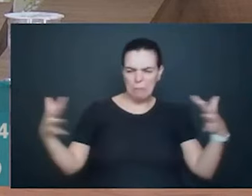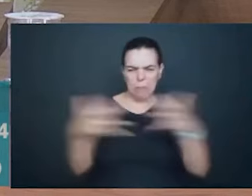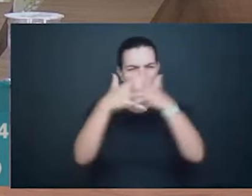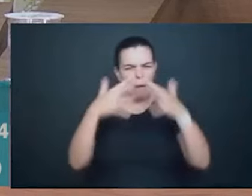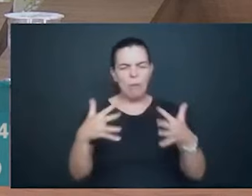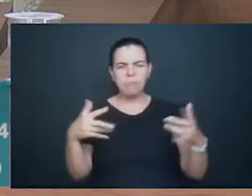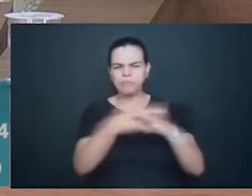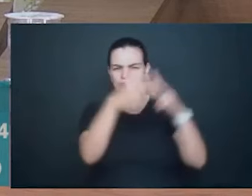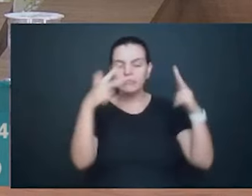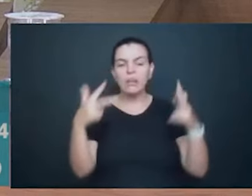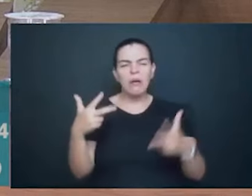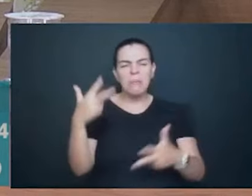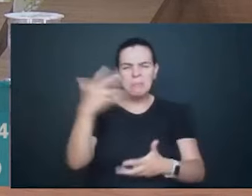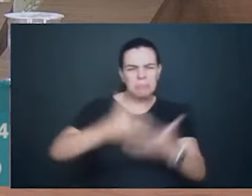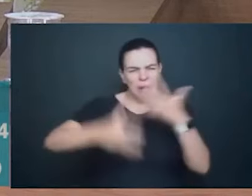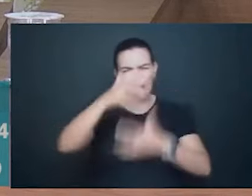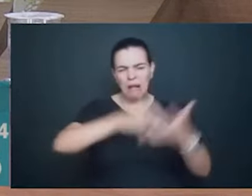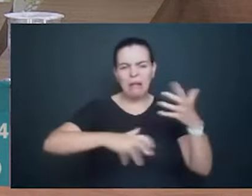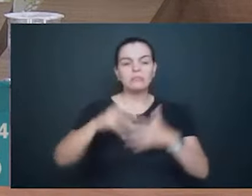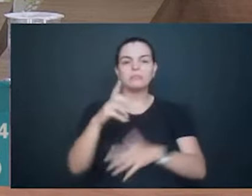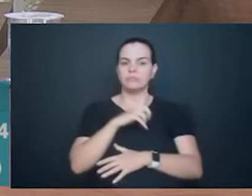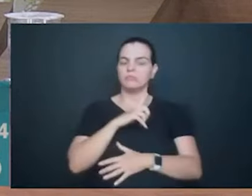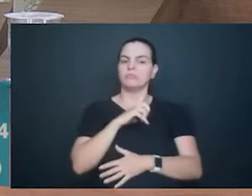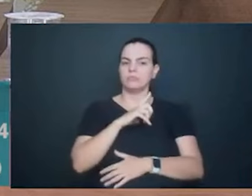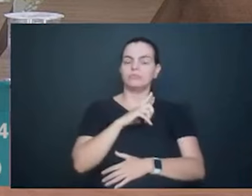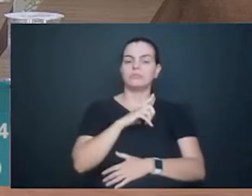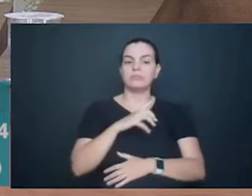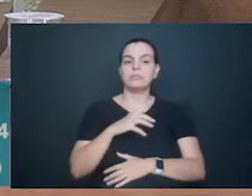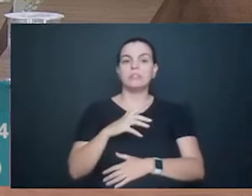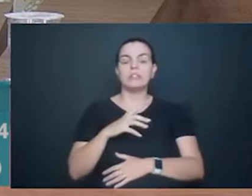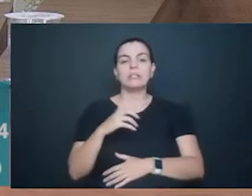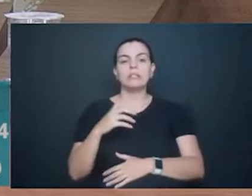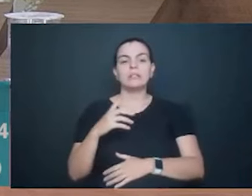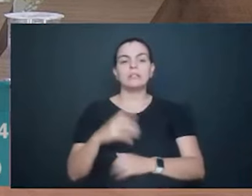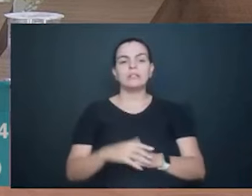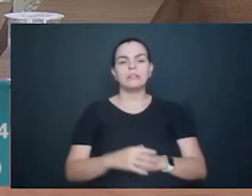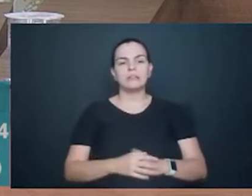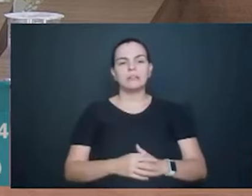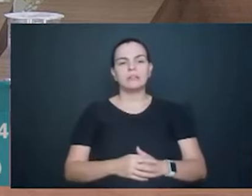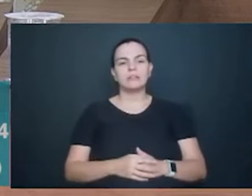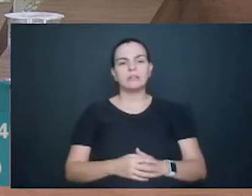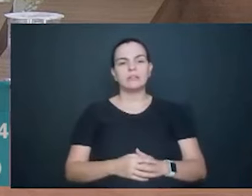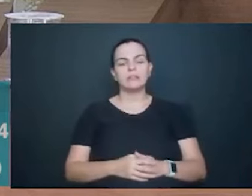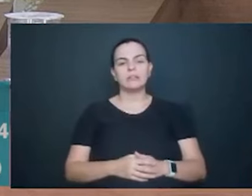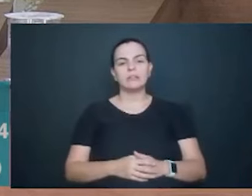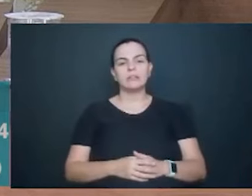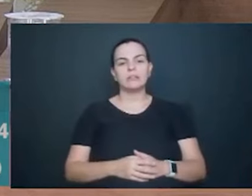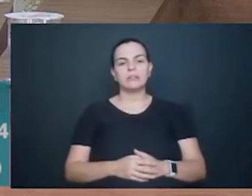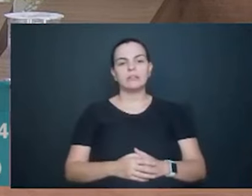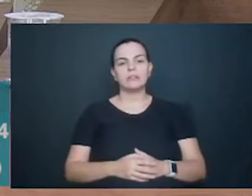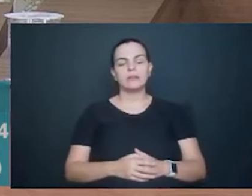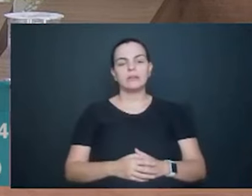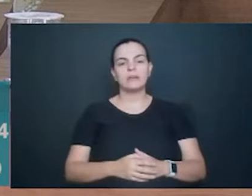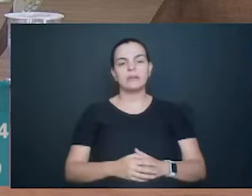punido com perda com os portões fechados, sendo obrigado a jogar com os portões fechados por algumas partidas. A torcida organizada foi